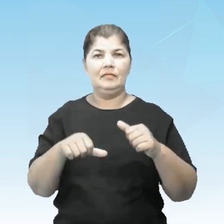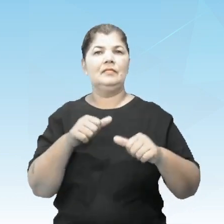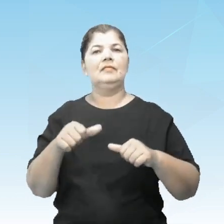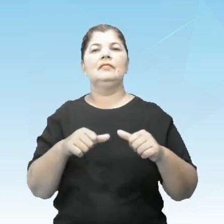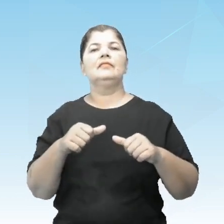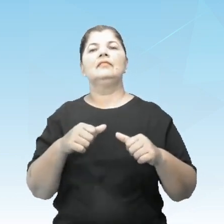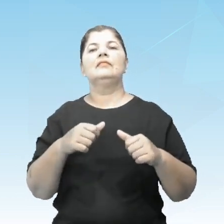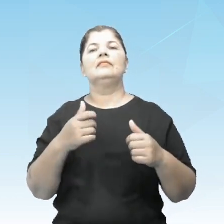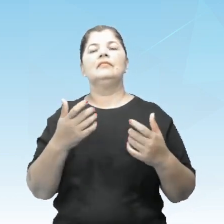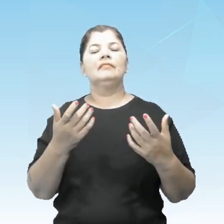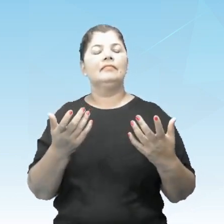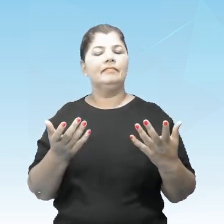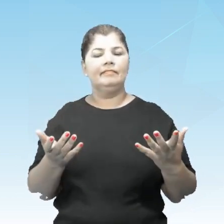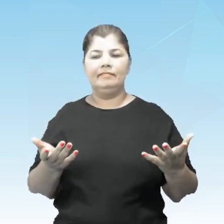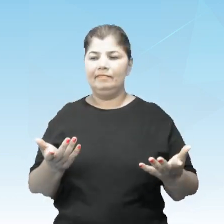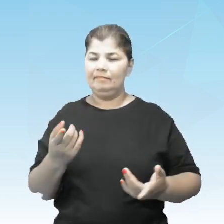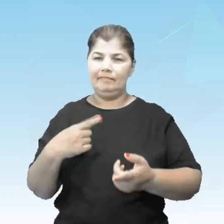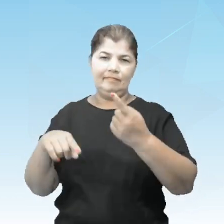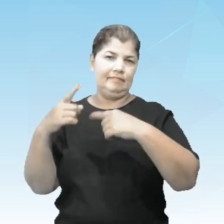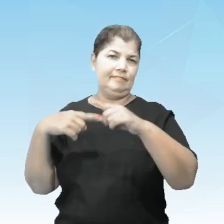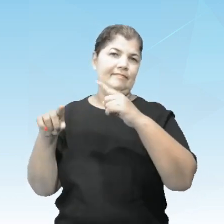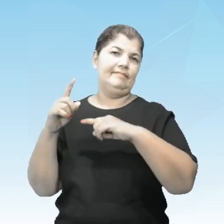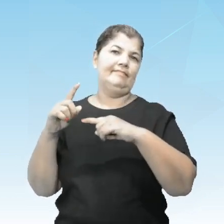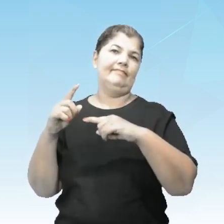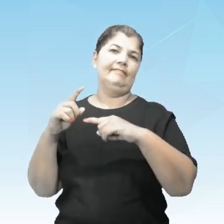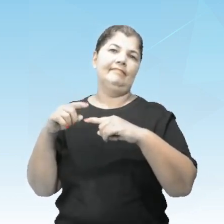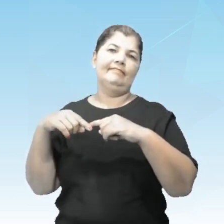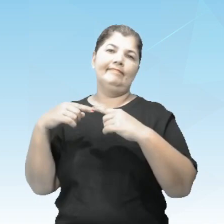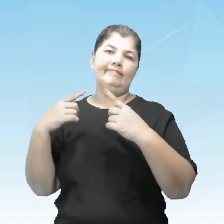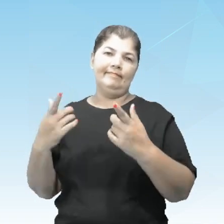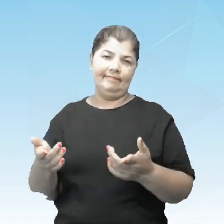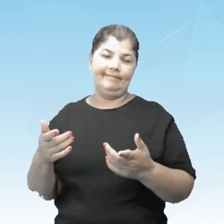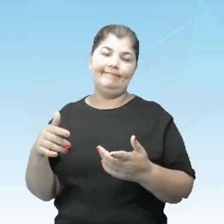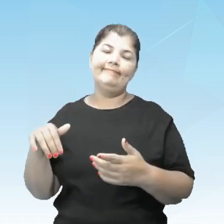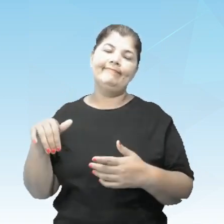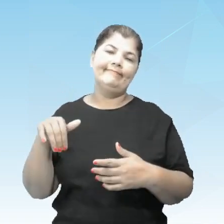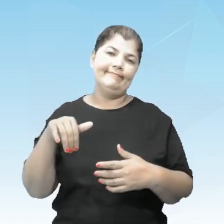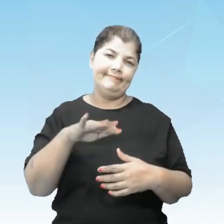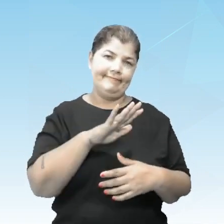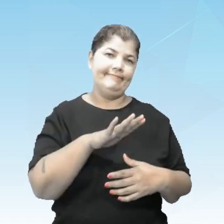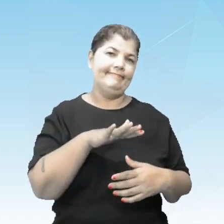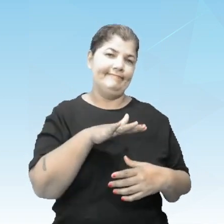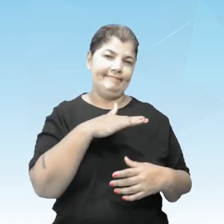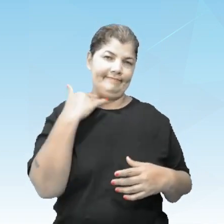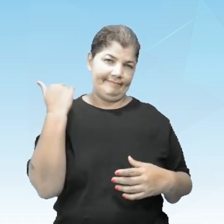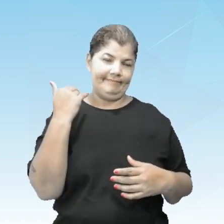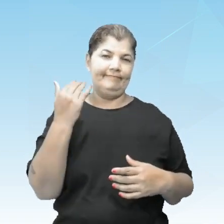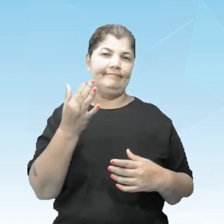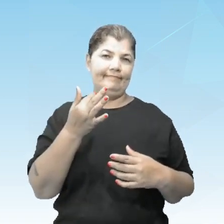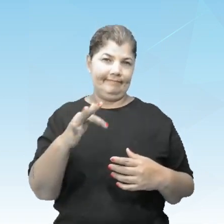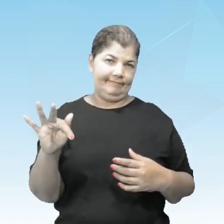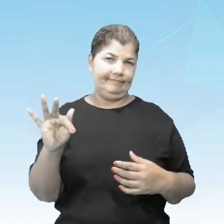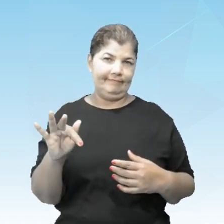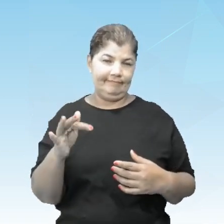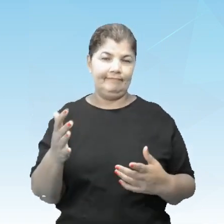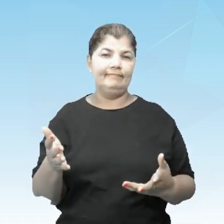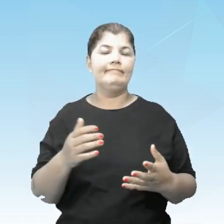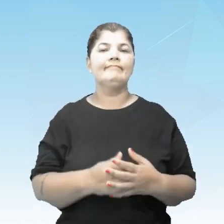Napoleão Bonaparte, que invadem a ilha, levado para a França, onde ele é morto, né?